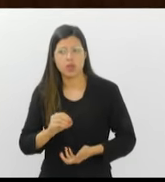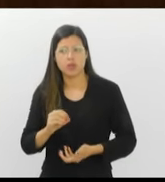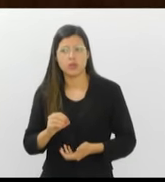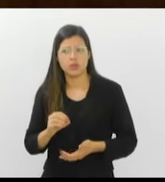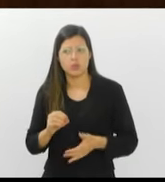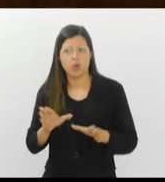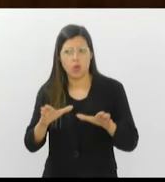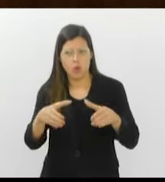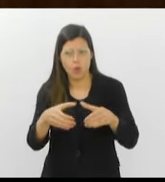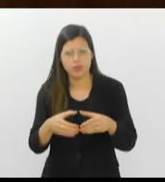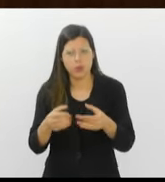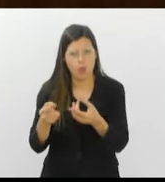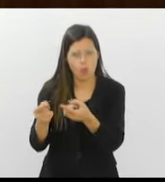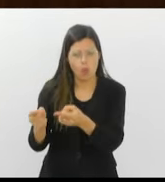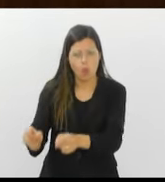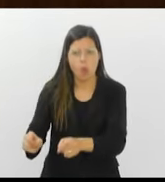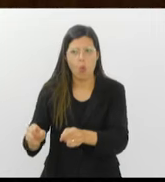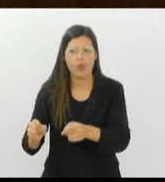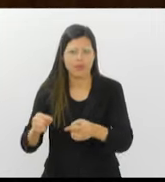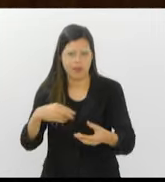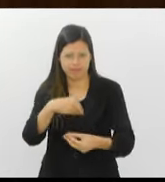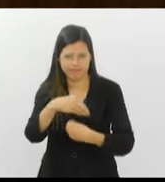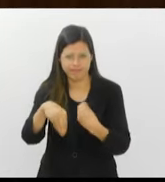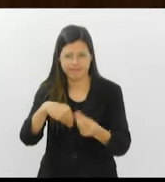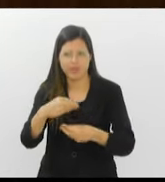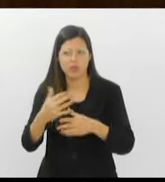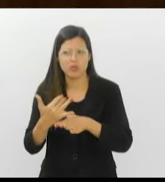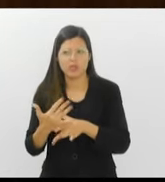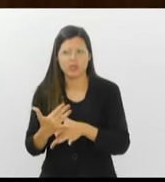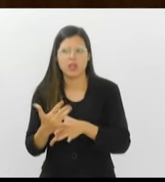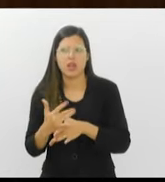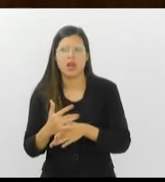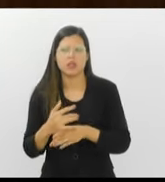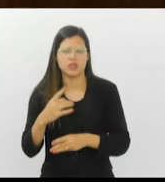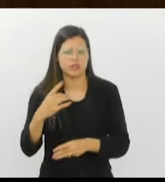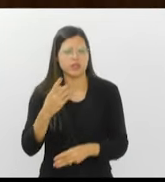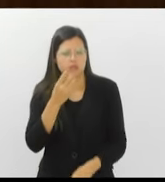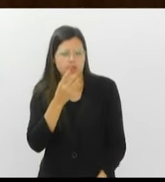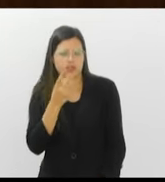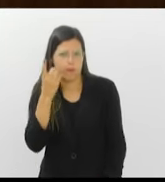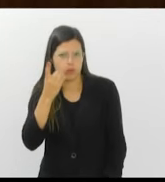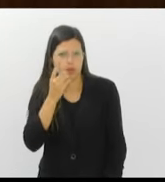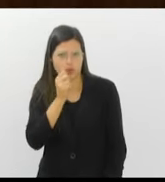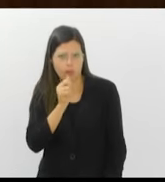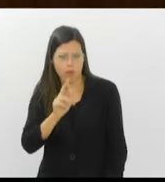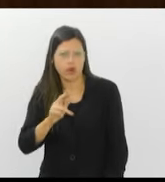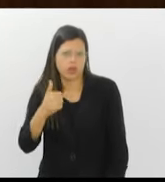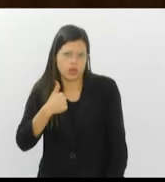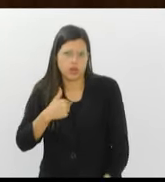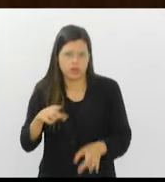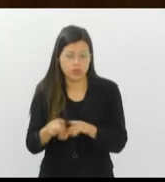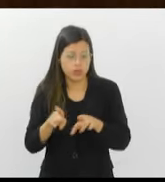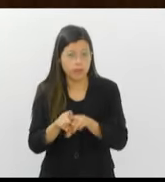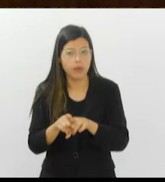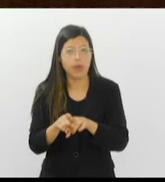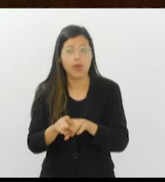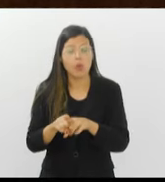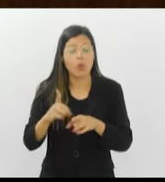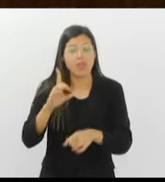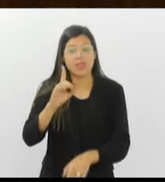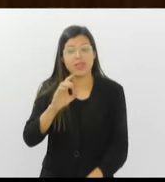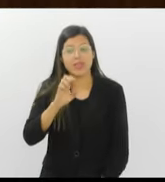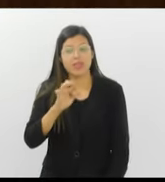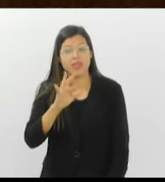Desordem Urbana, chegou para mim, para o deputado Alan Lopes, deputado Rodrigo Amorim. O Detro está buscando um novo